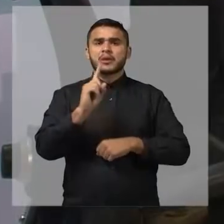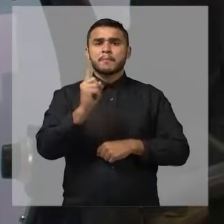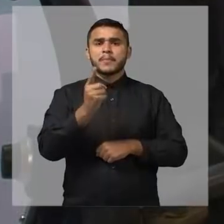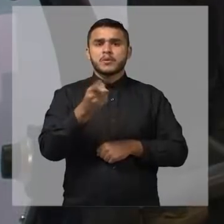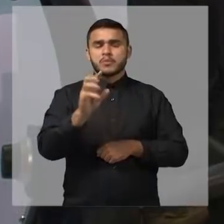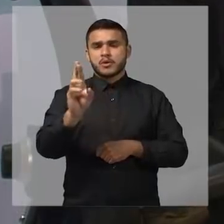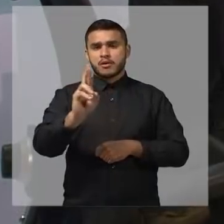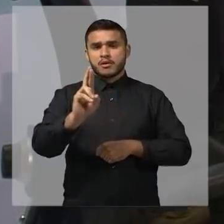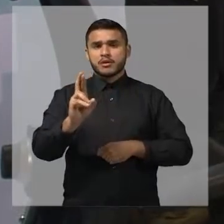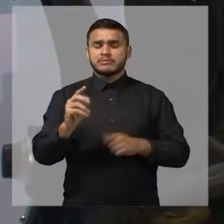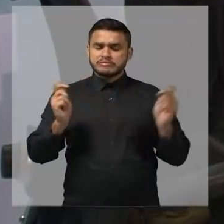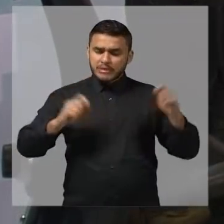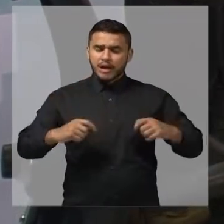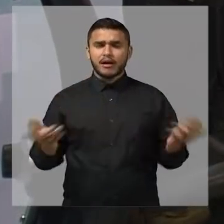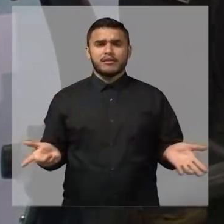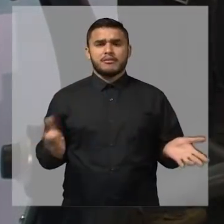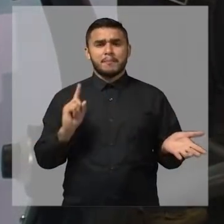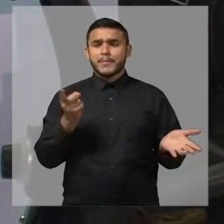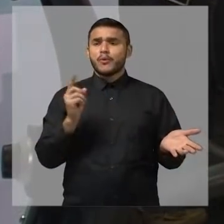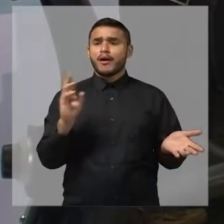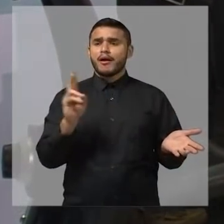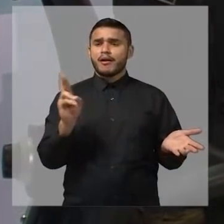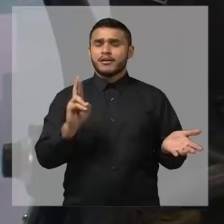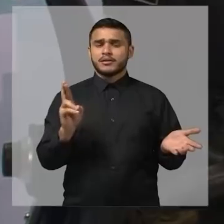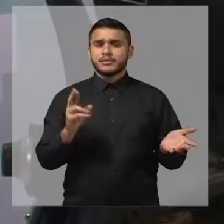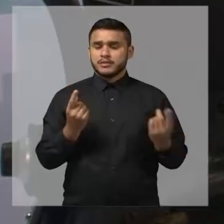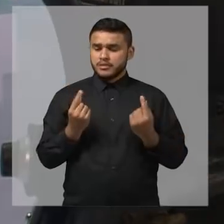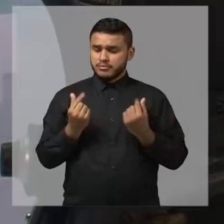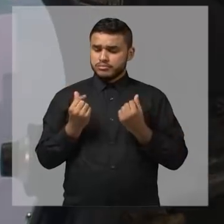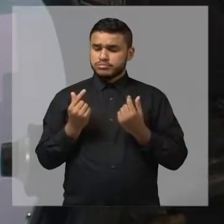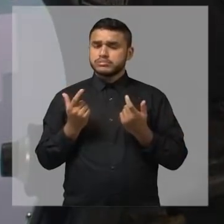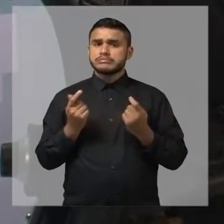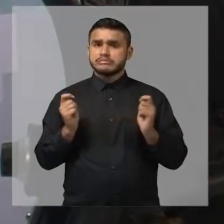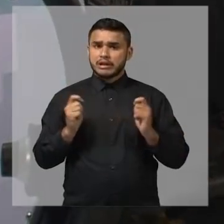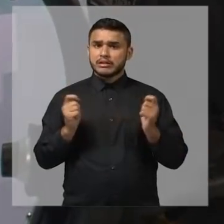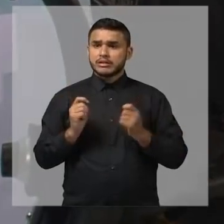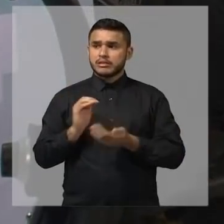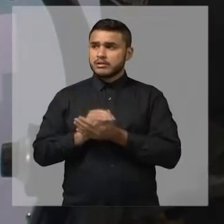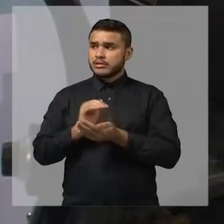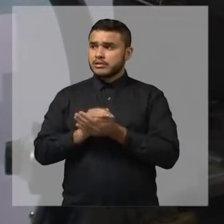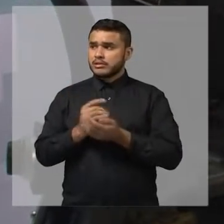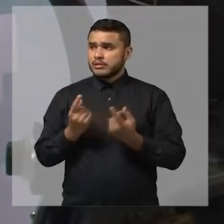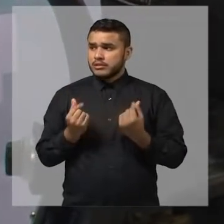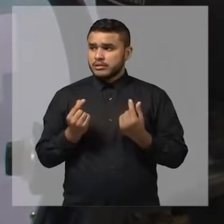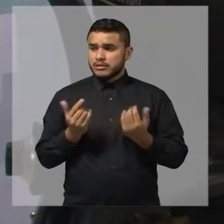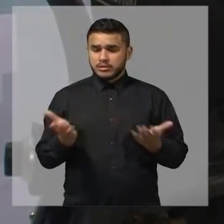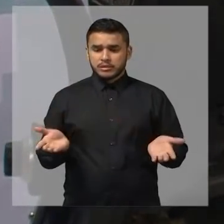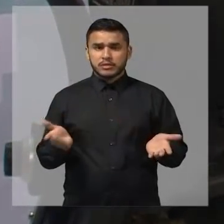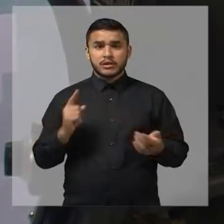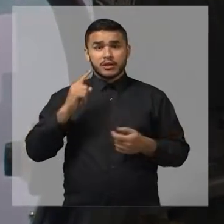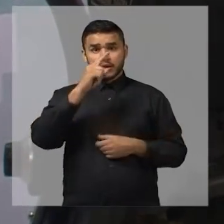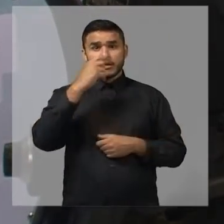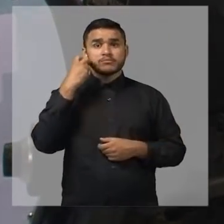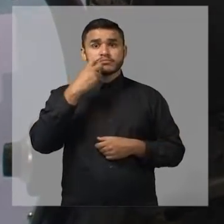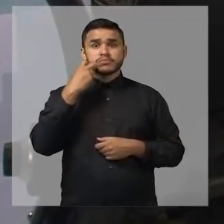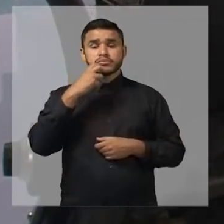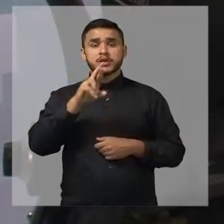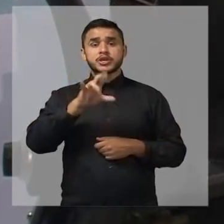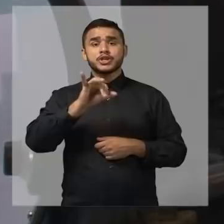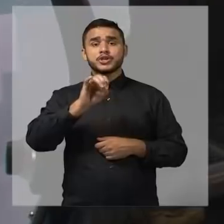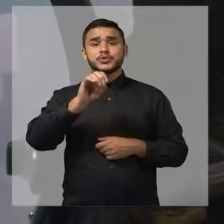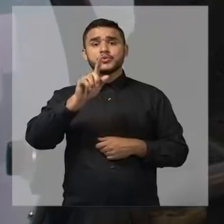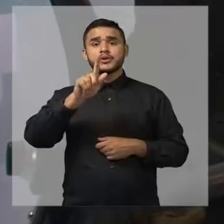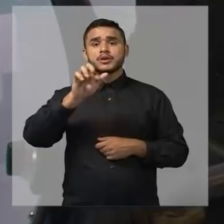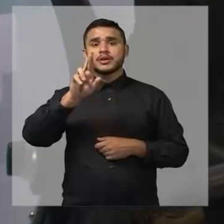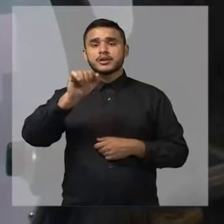É R$1.000. Às vezes tem dinheiro, né? Às vezes tem dinheiro, porque às vezes não tem dinheiro para nada. É o caso do Rio Grande do Norte. É isso que eu estava me referindo.